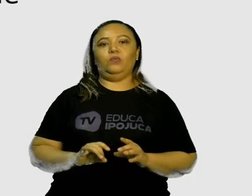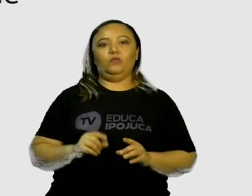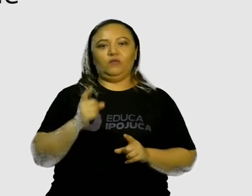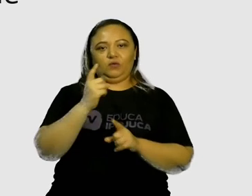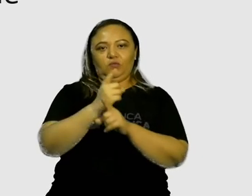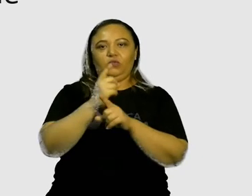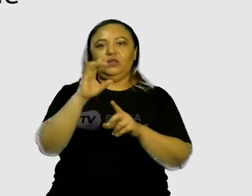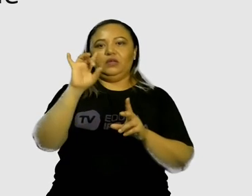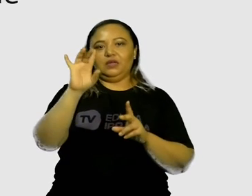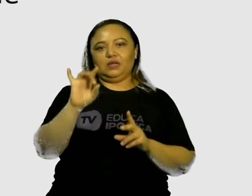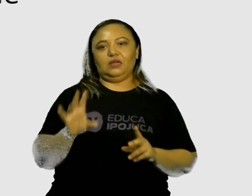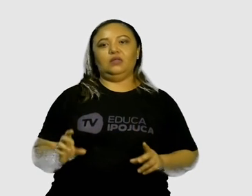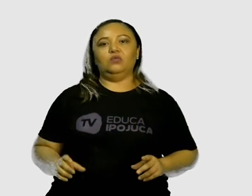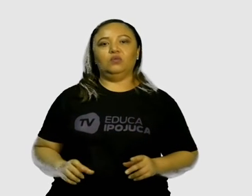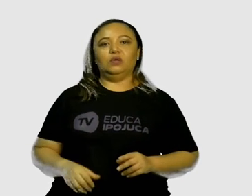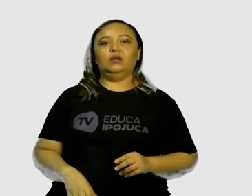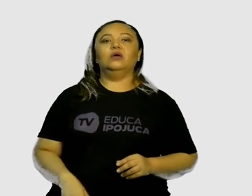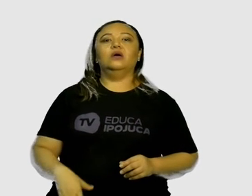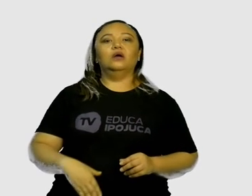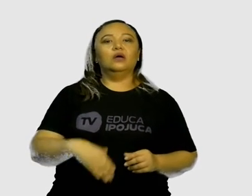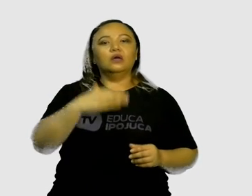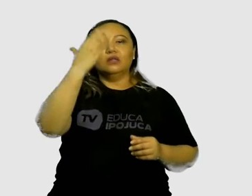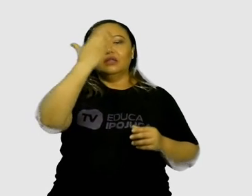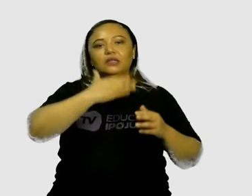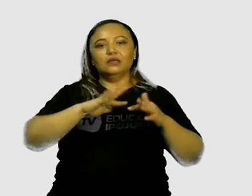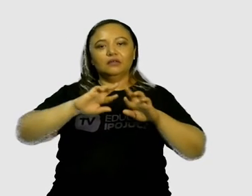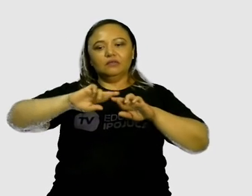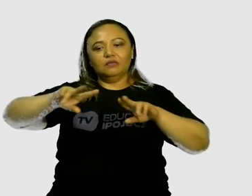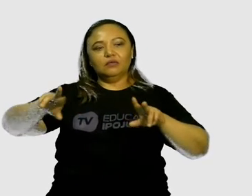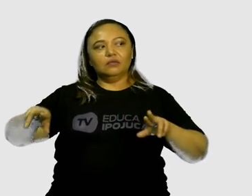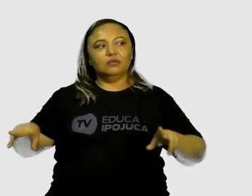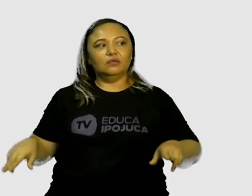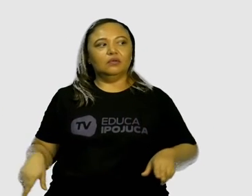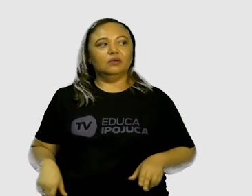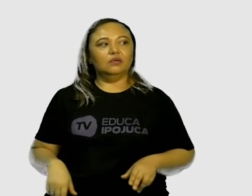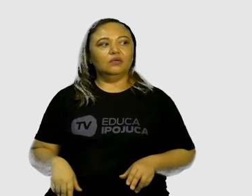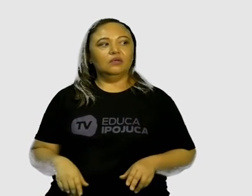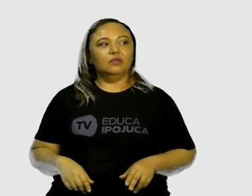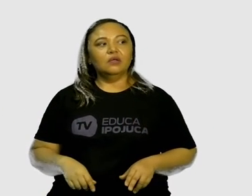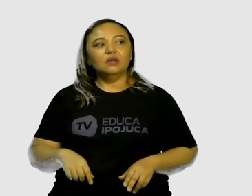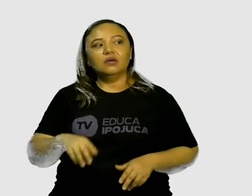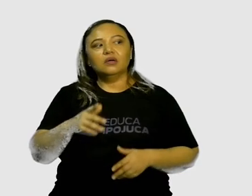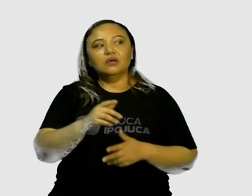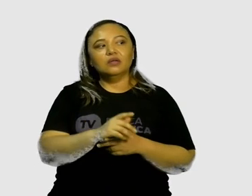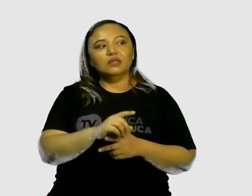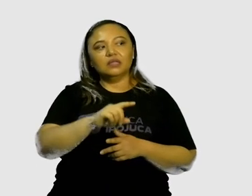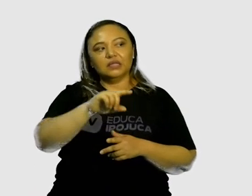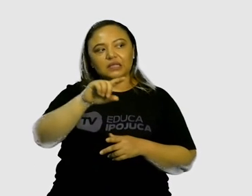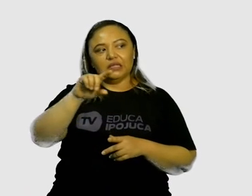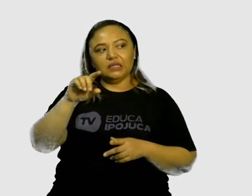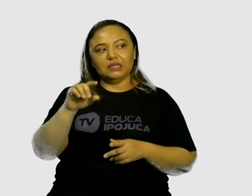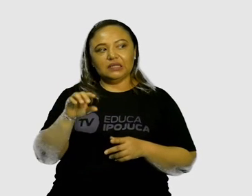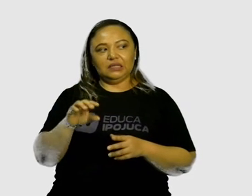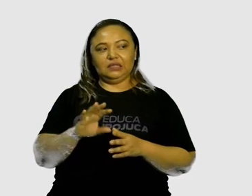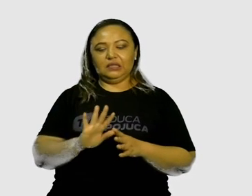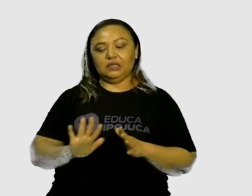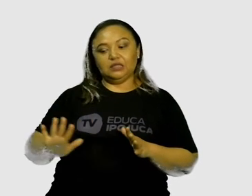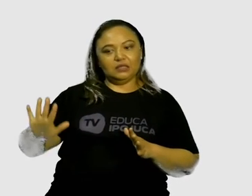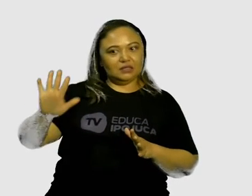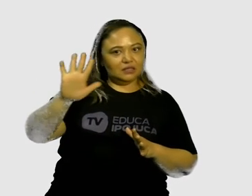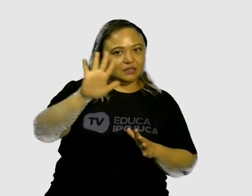Tá certo e aí nosso primeiro exemplo passam a se encontrar uma fruta nesse